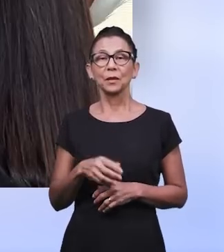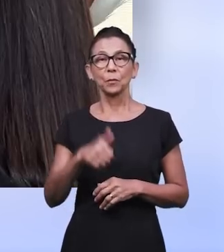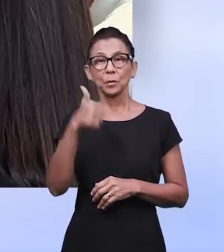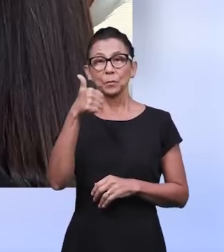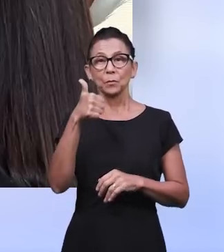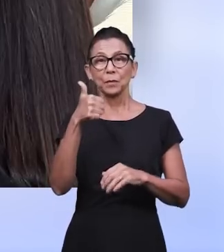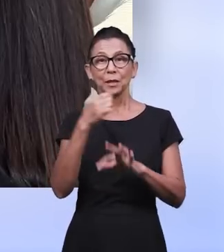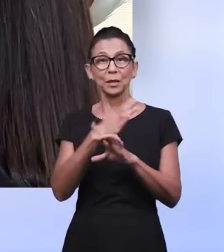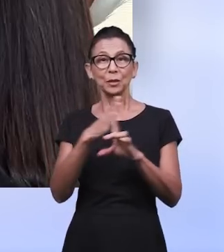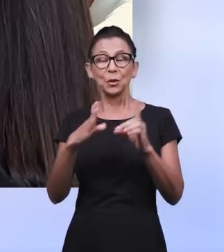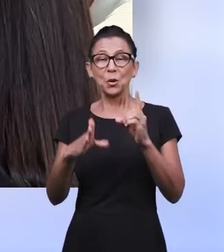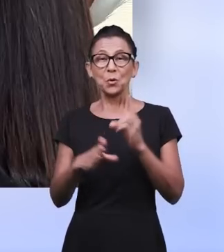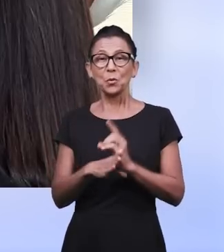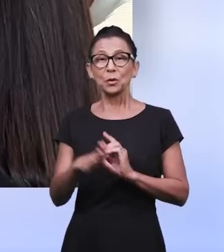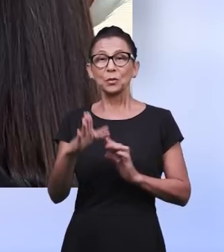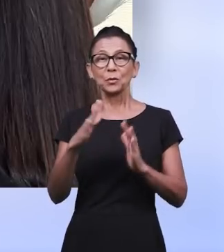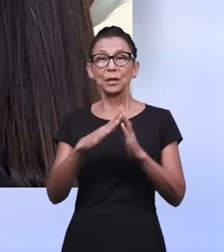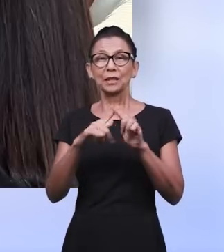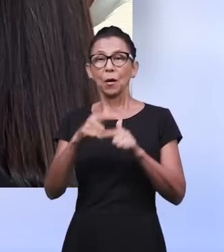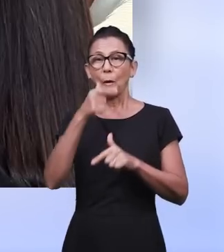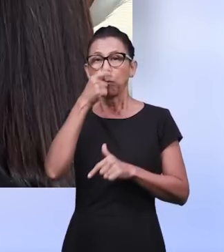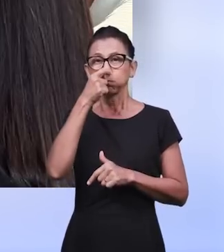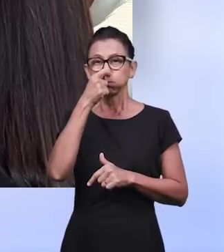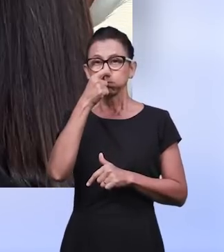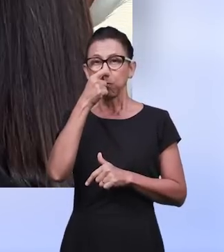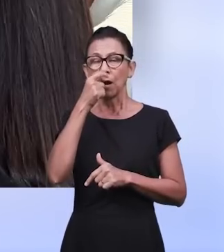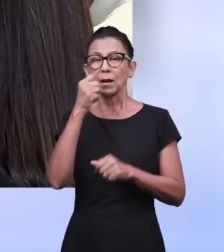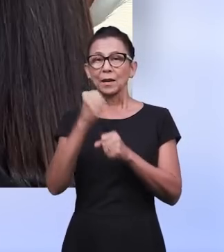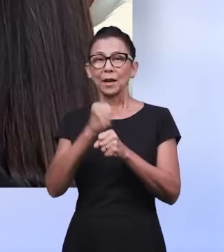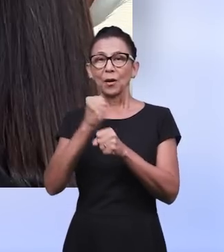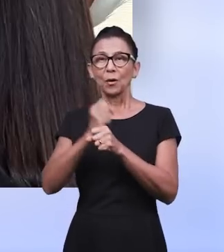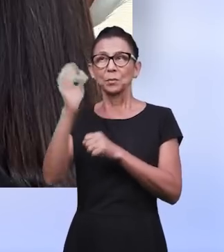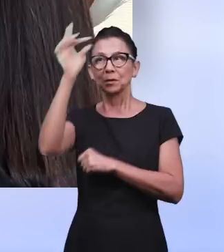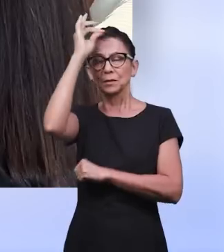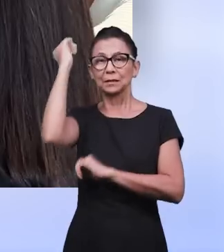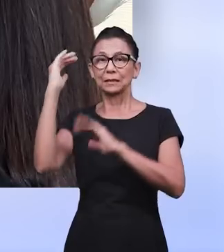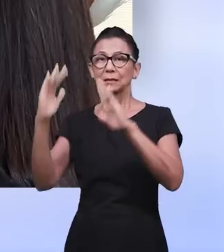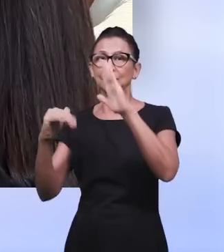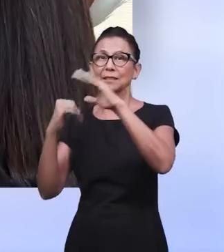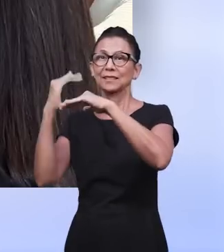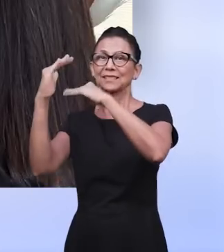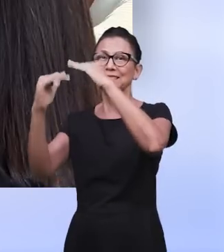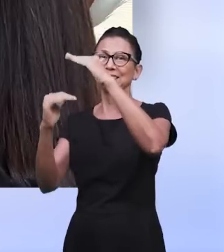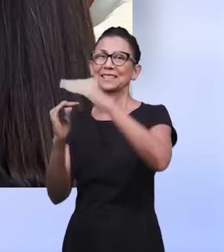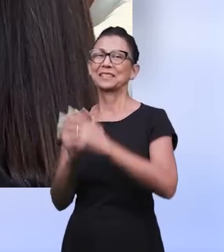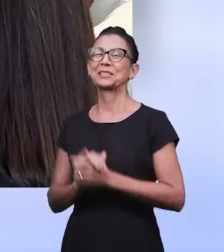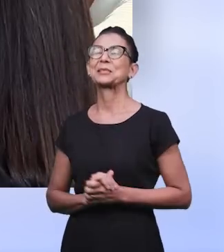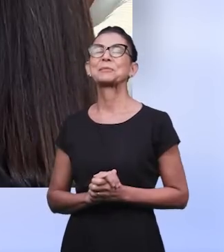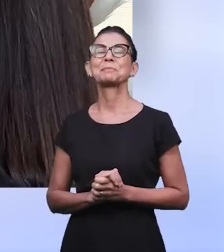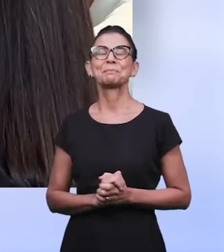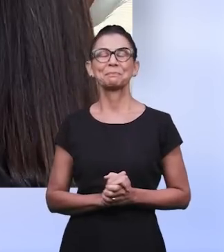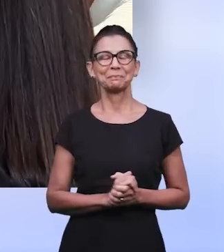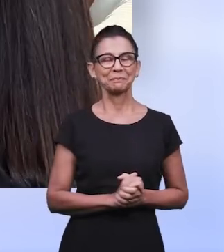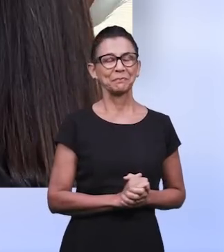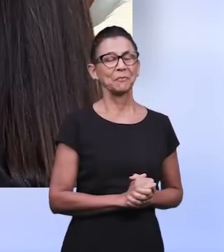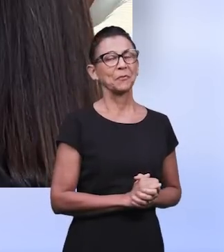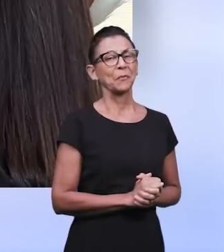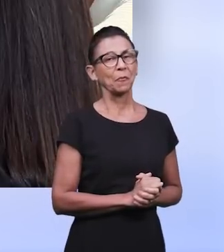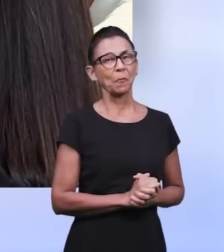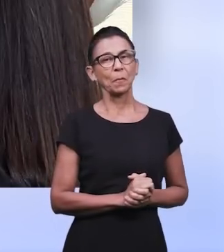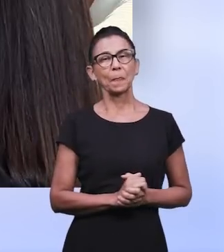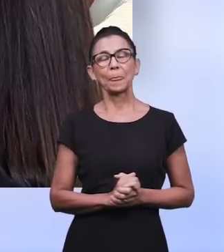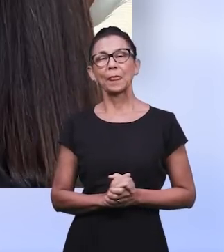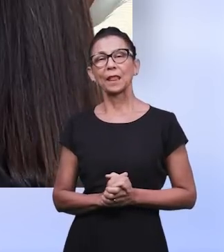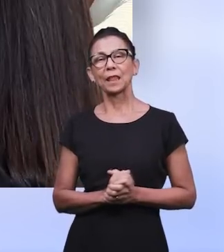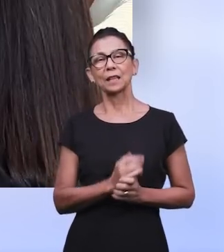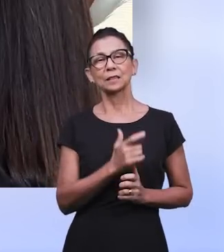e os presentes glorificaram a Deus pelo crescimento da obra do Espírito Santo naquela região. Além do pastor Edgar